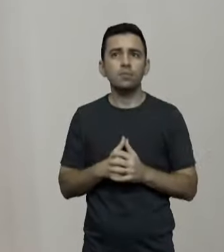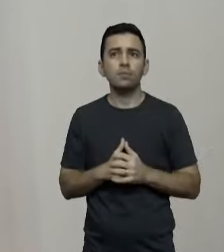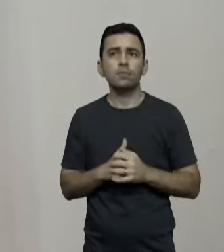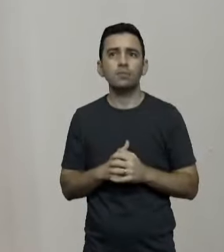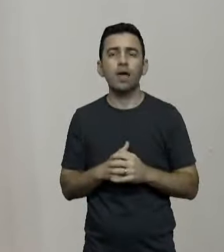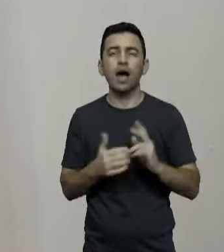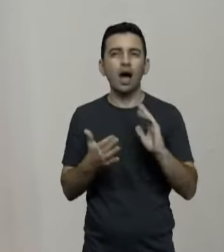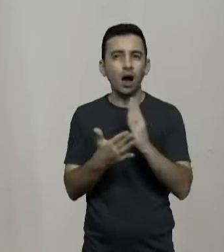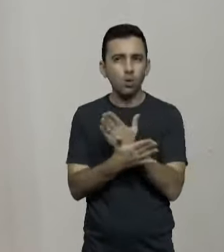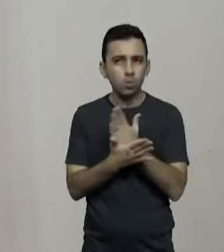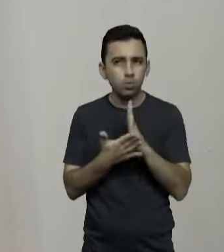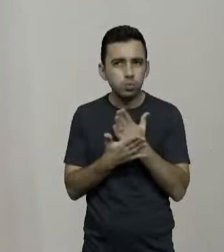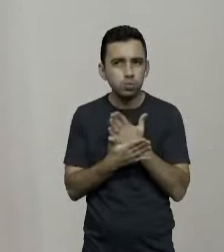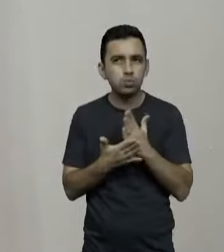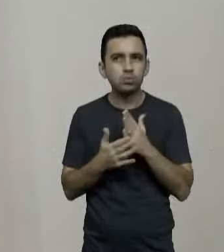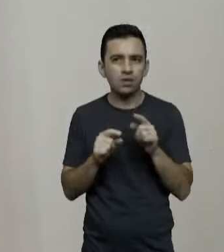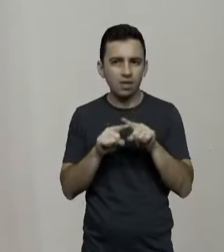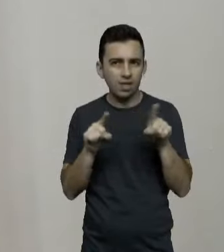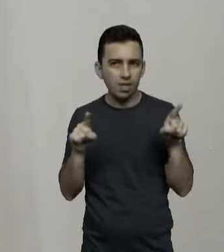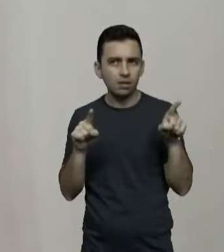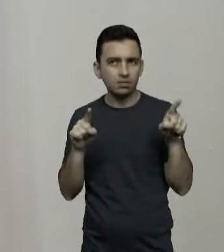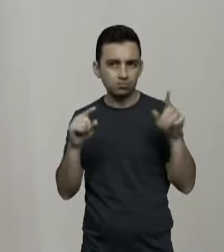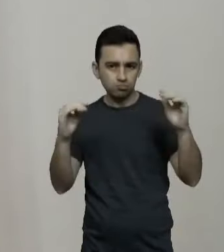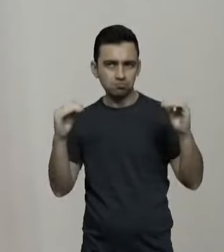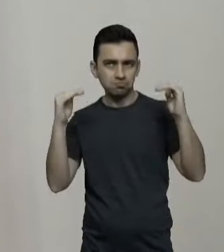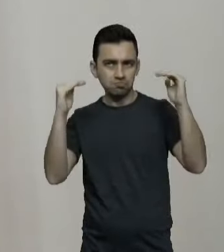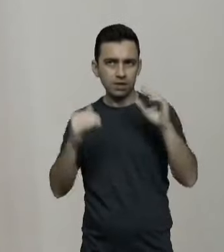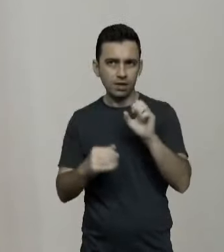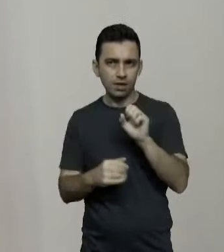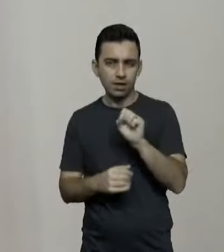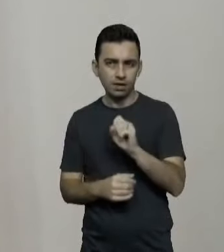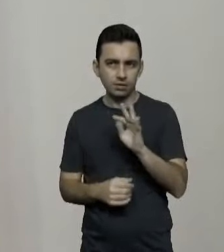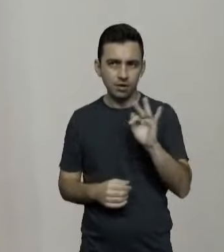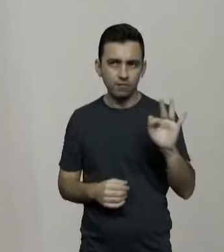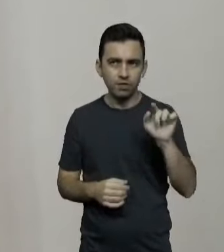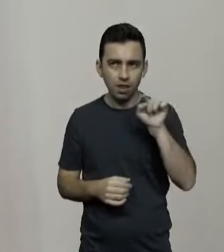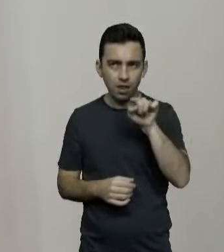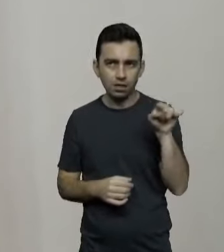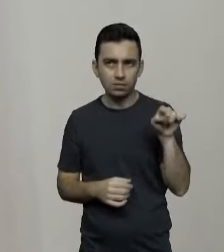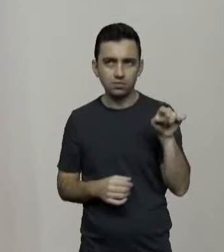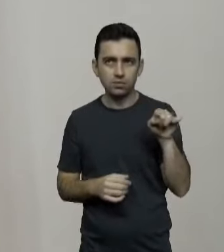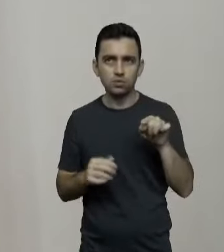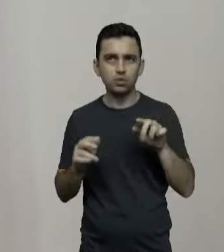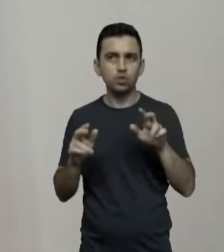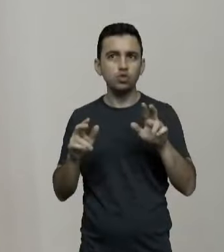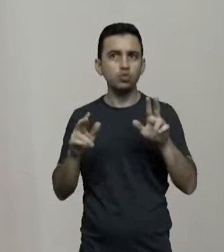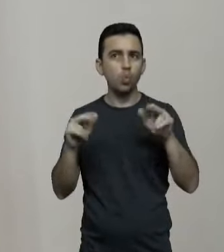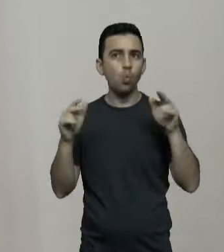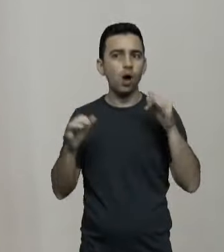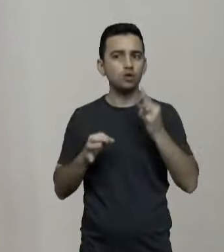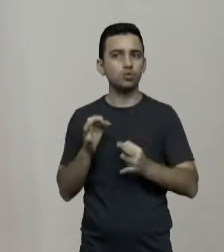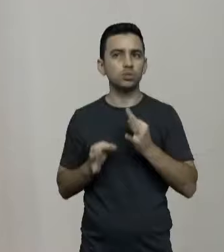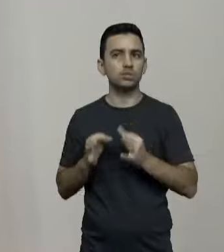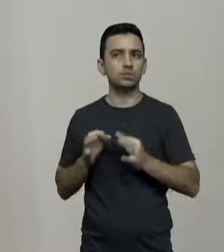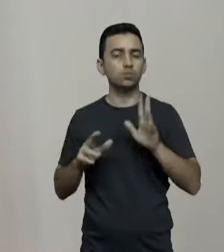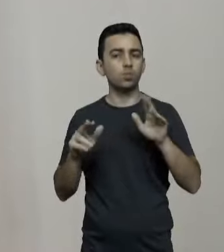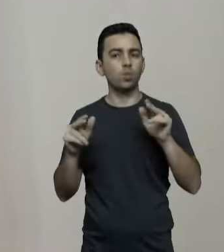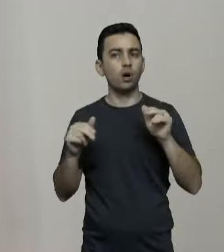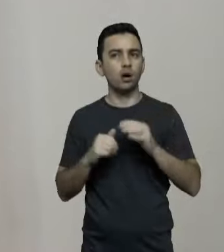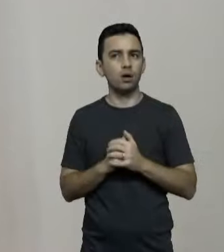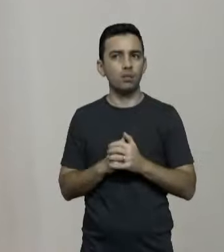desses togados do Supremo Tribunal Federal nunca foram juízes.